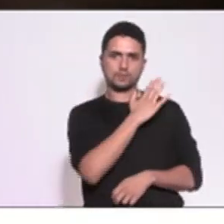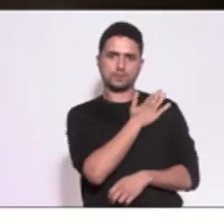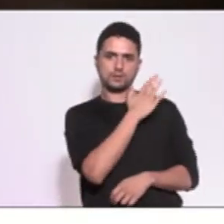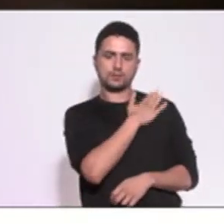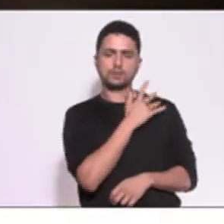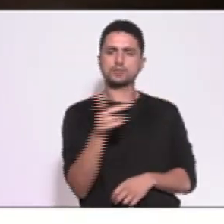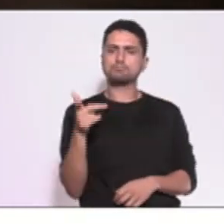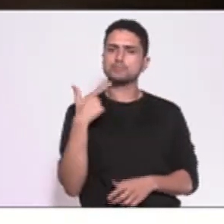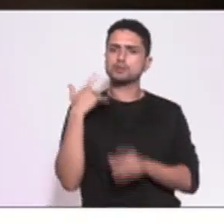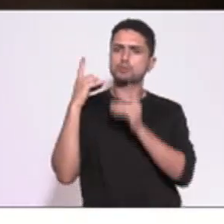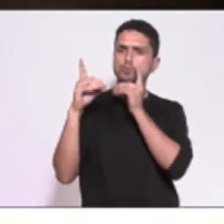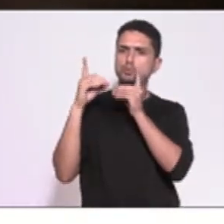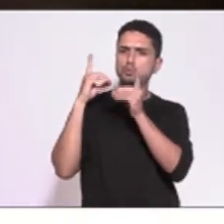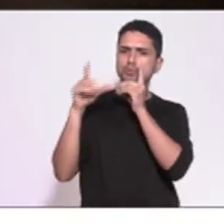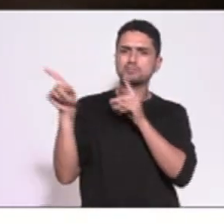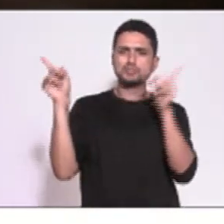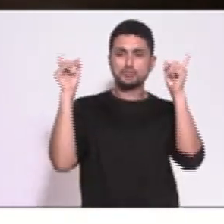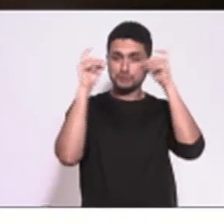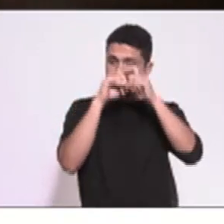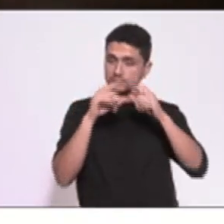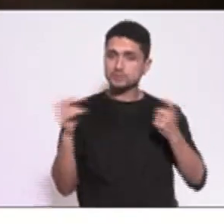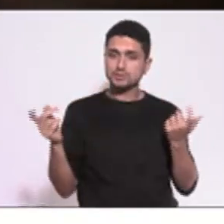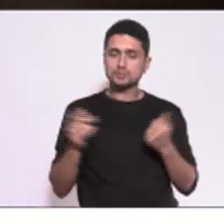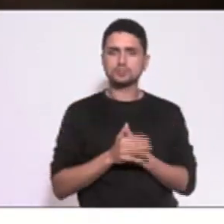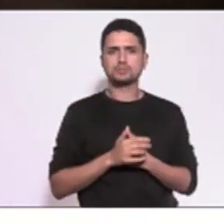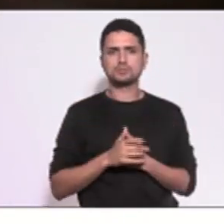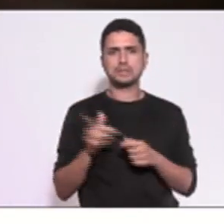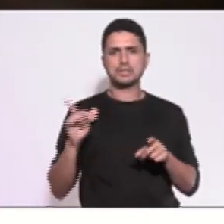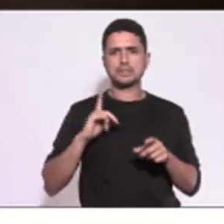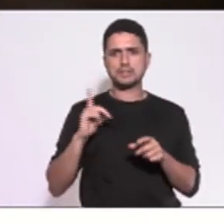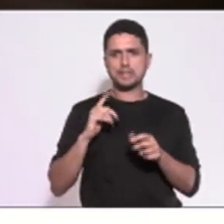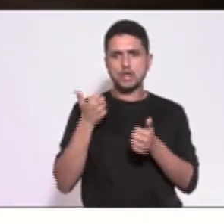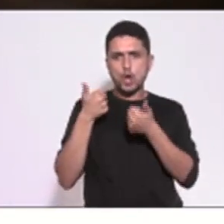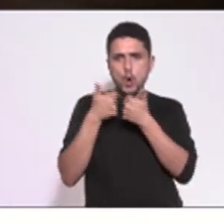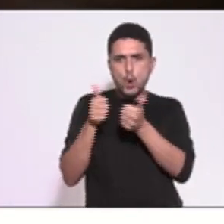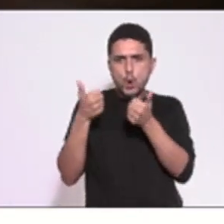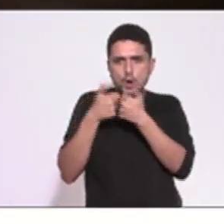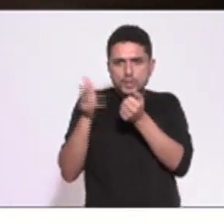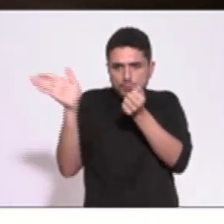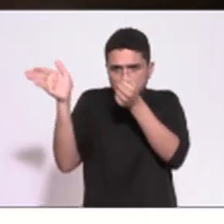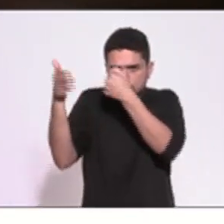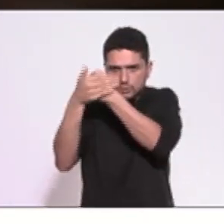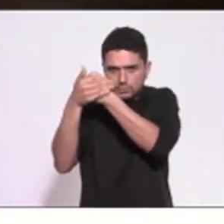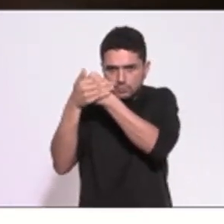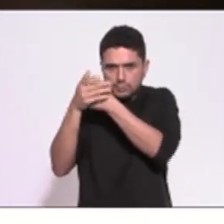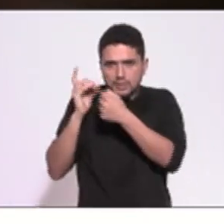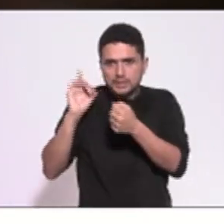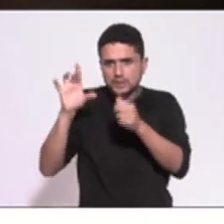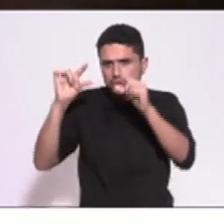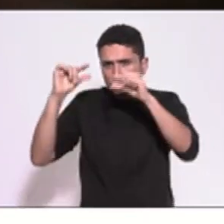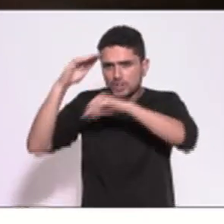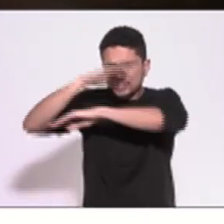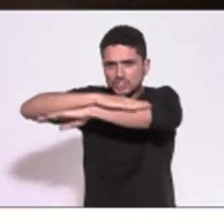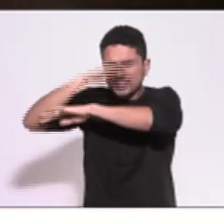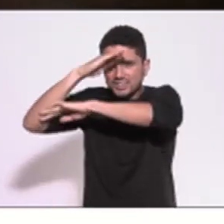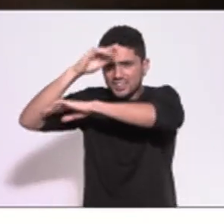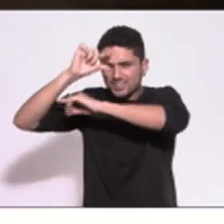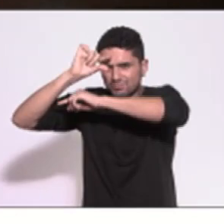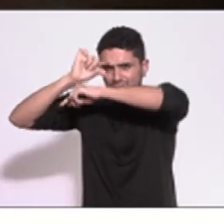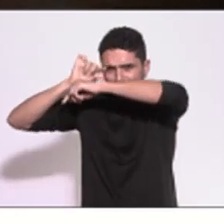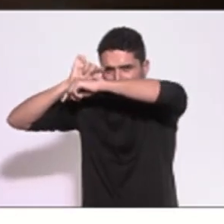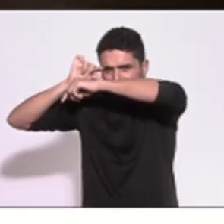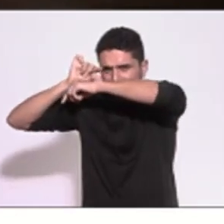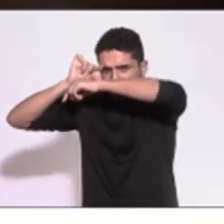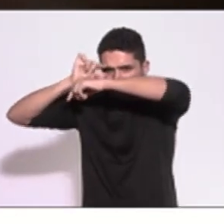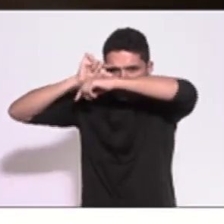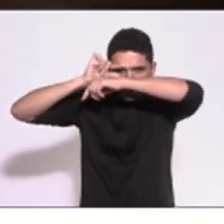discurso, que nos colocou nos ônibus, um ônibus blindado, que tinha uma fresta apenas como janela, 2 ou 3